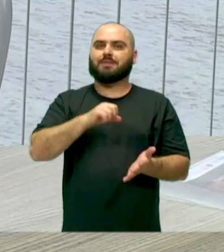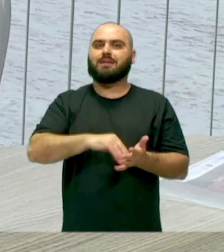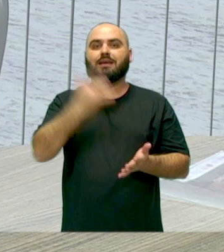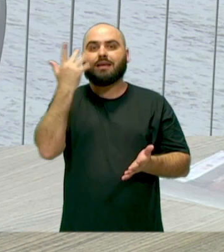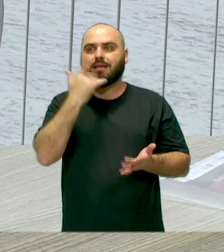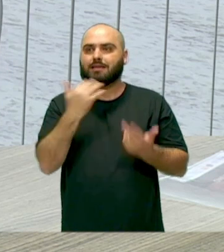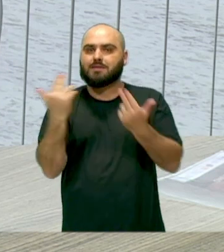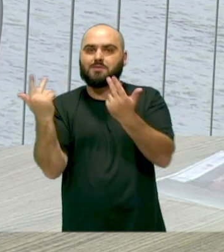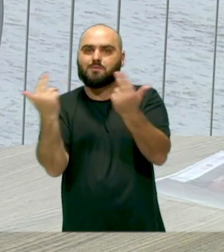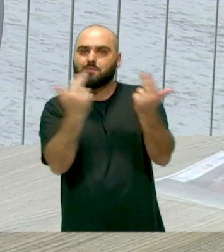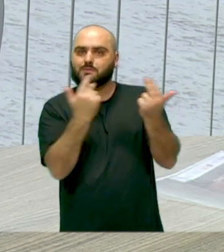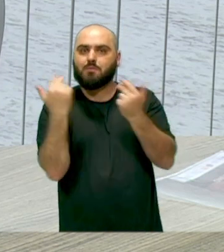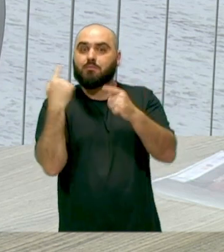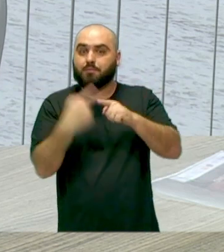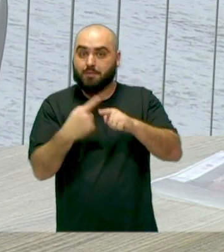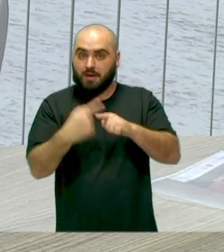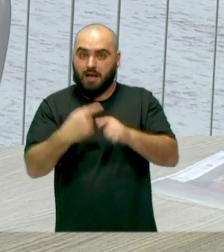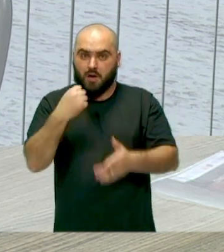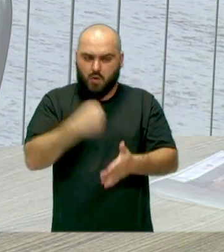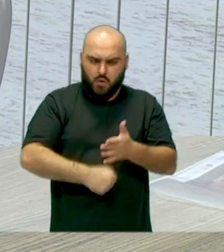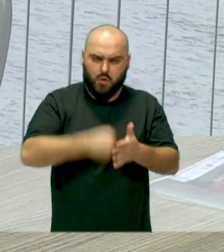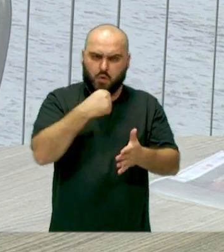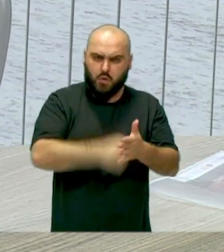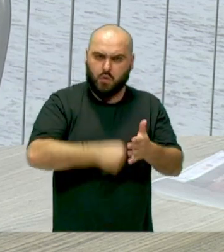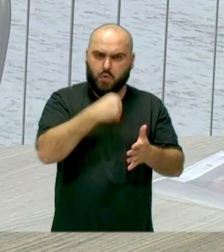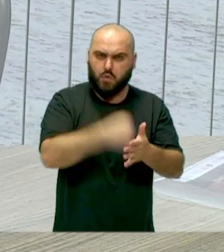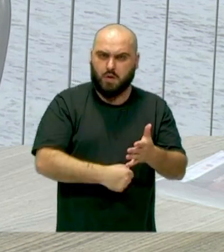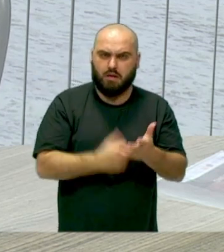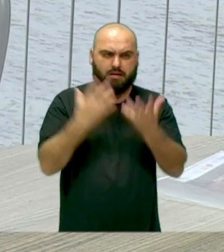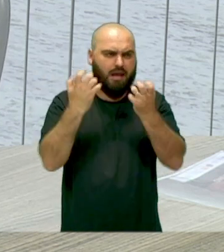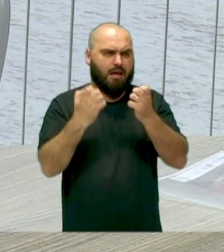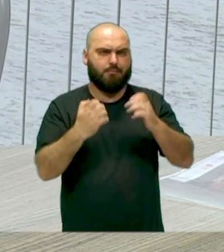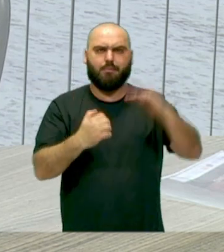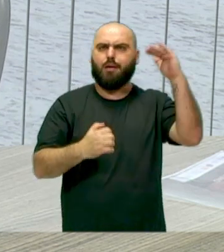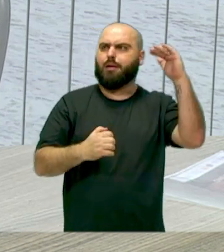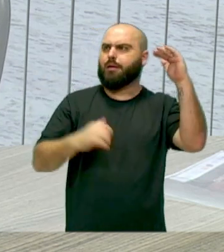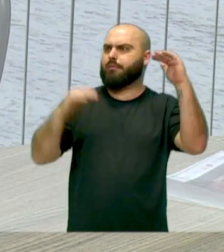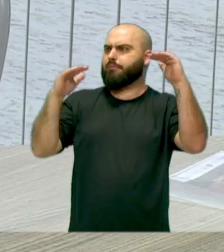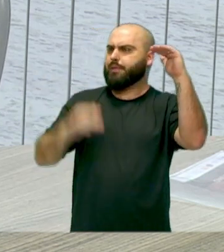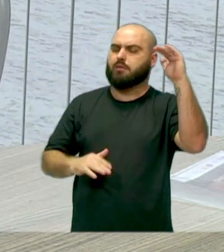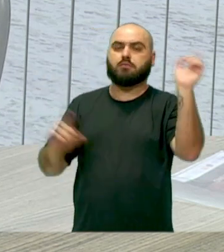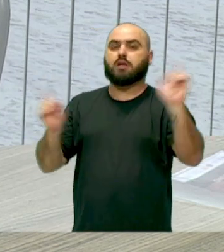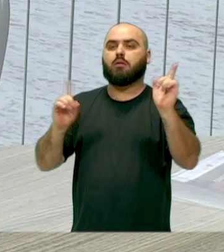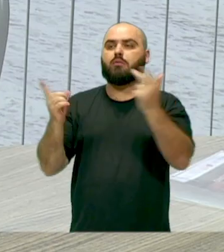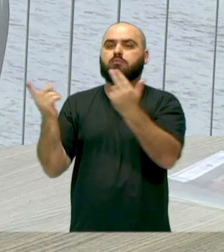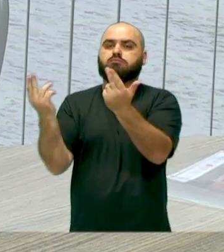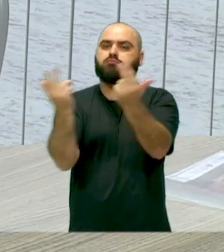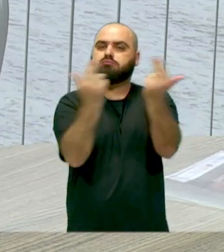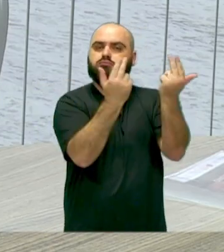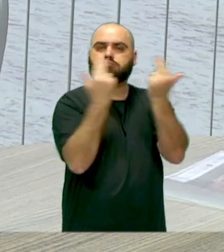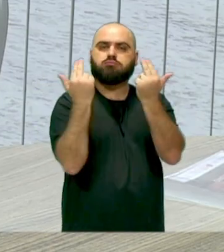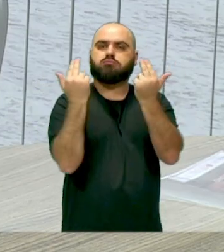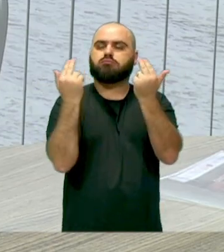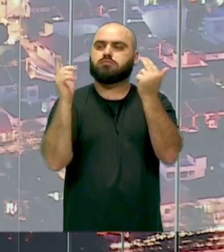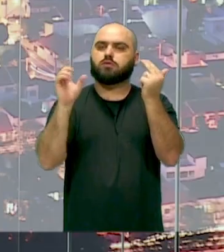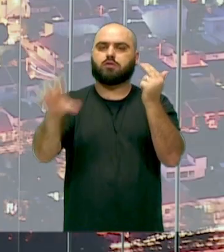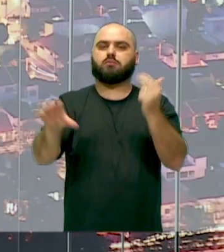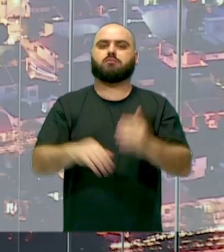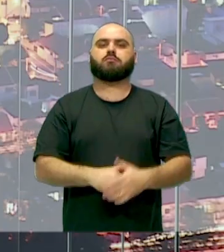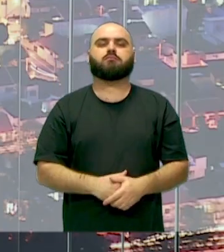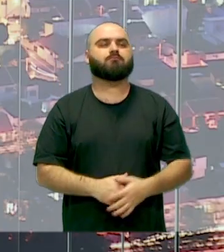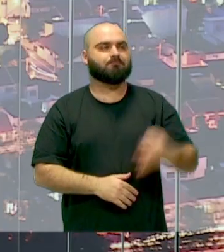iguais, porque a nossa luta não é por querer ser mais ou menos, é por igualdade somente. Com